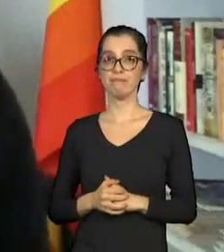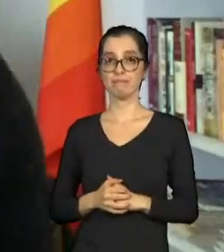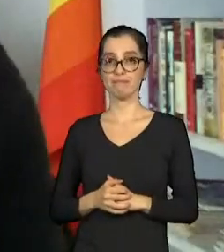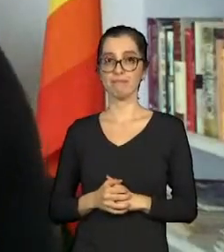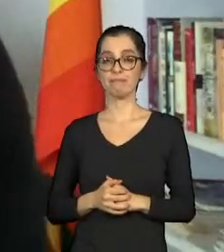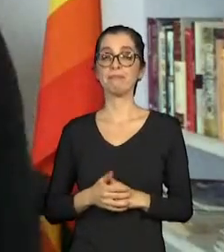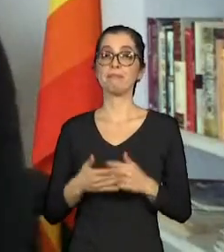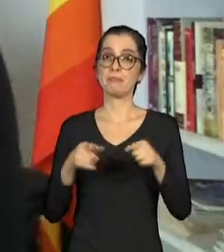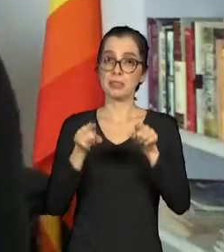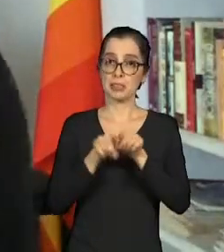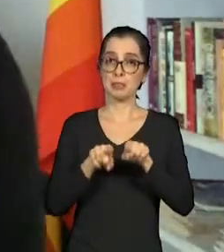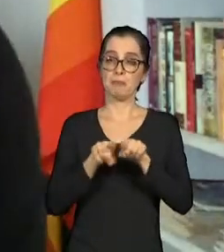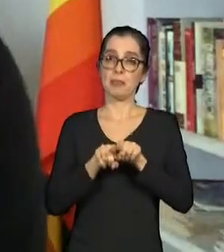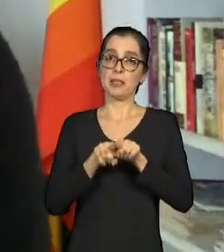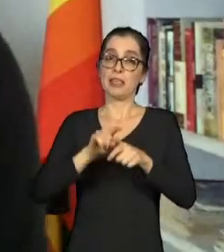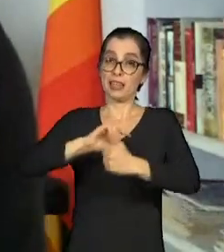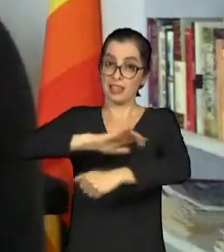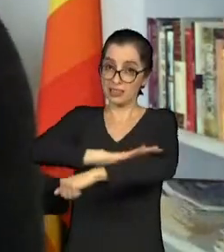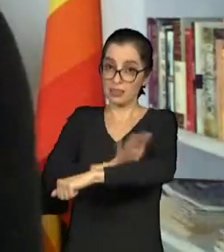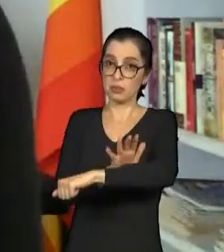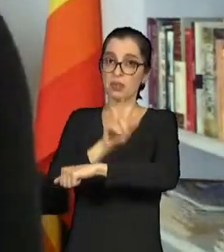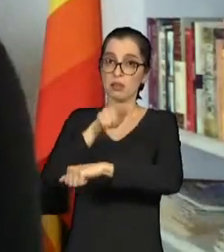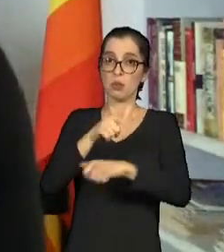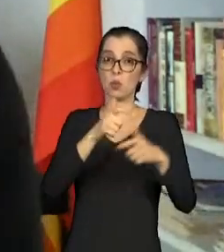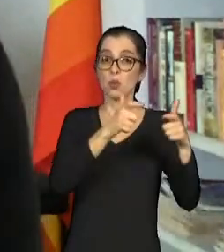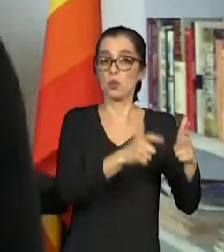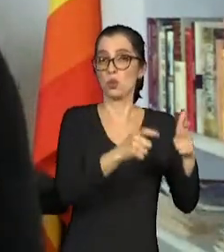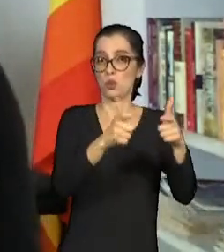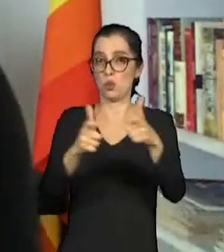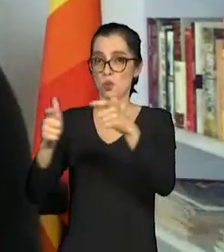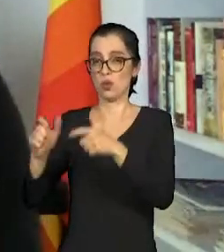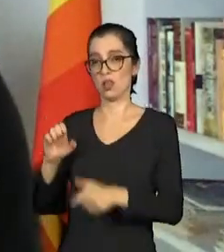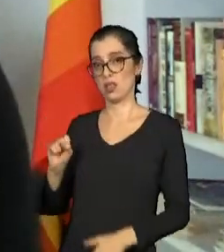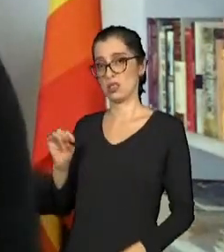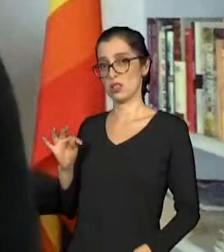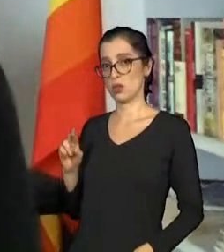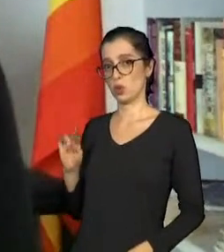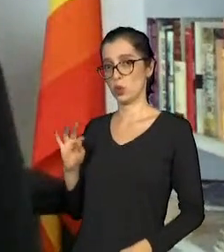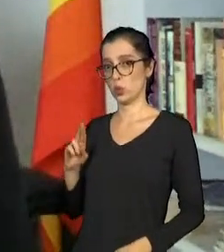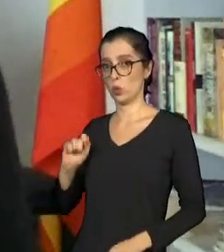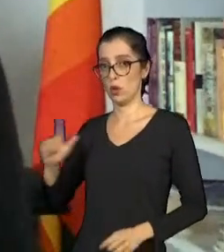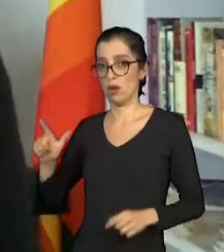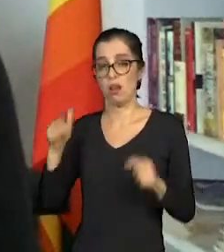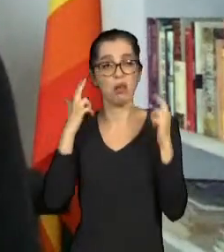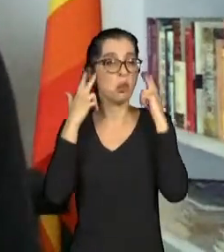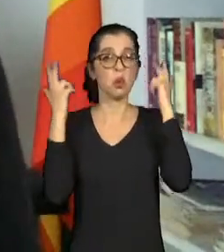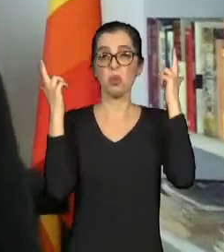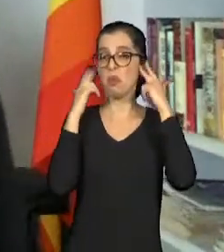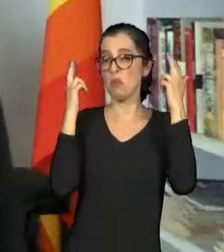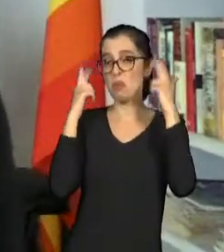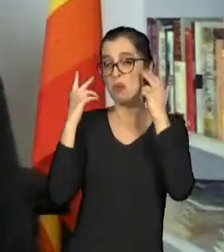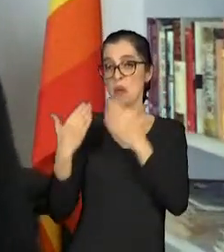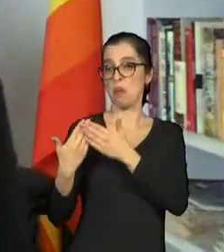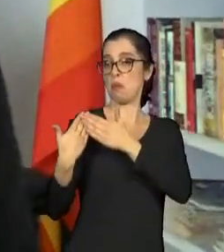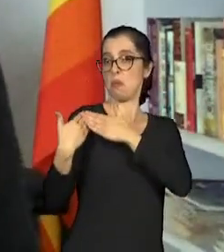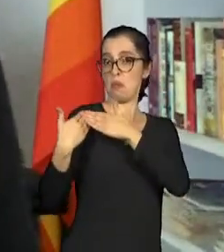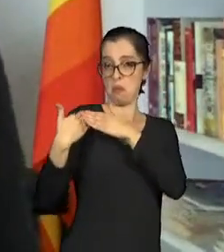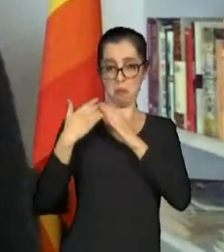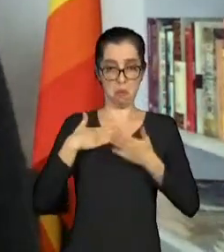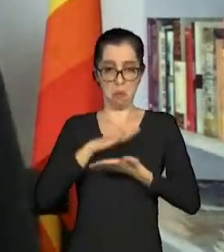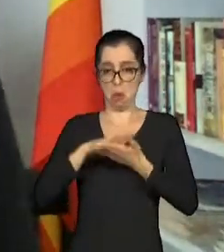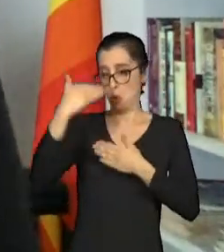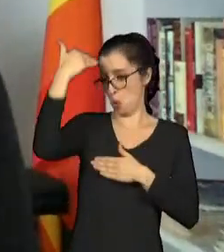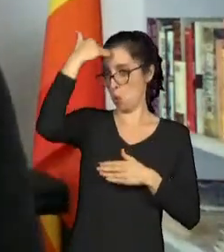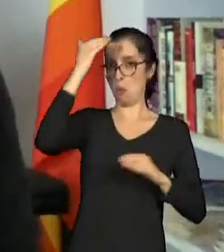ao dizer que o racismo é estrutural, isso não é uma desculpa para que as pessoas se desresponsabilizem em relação às medidas que devem